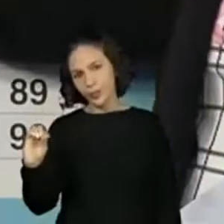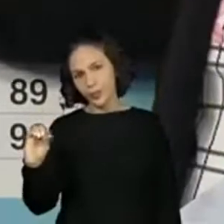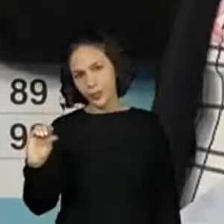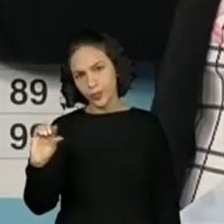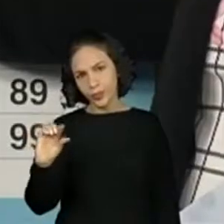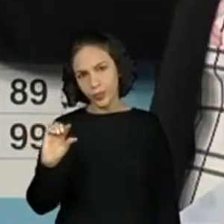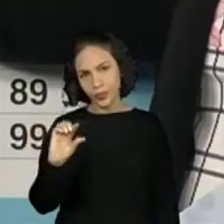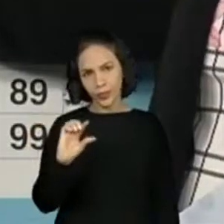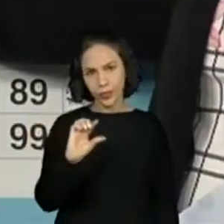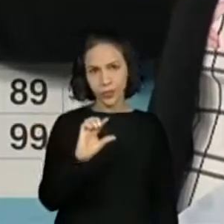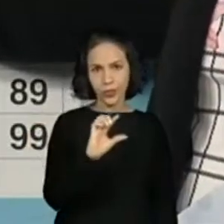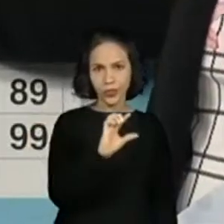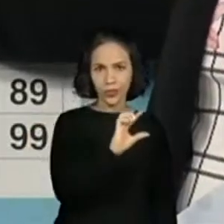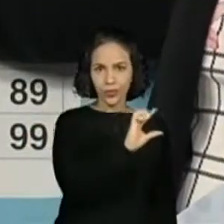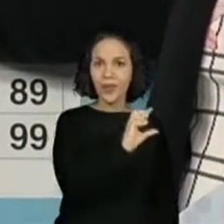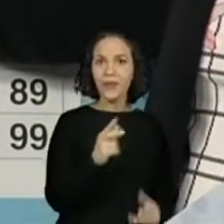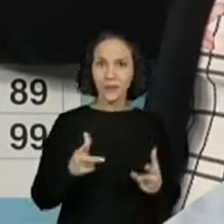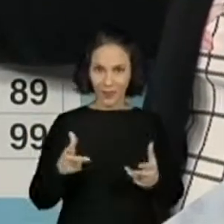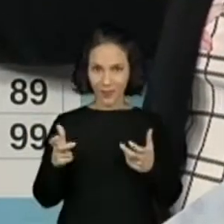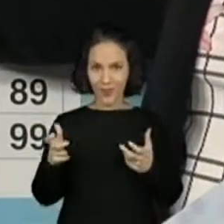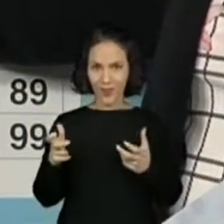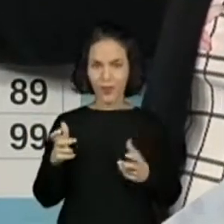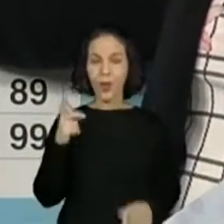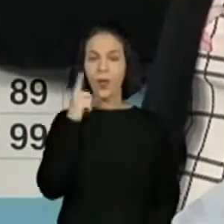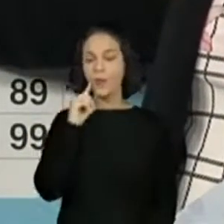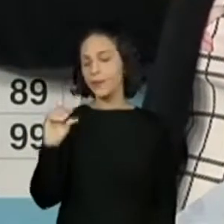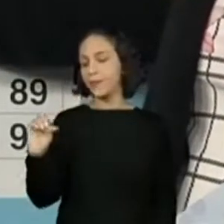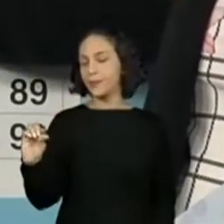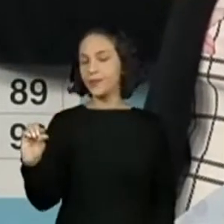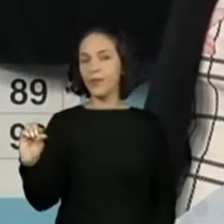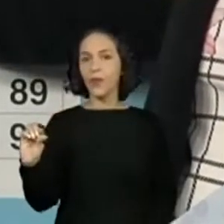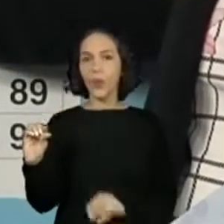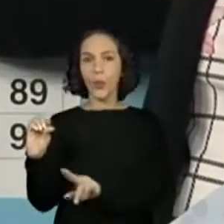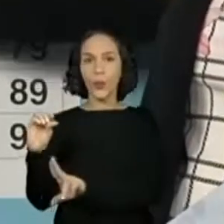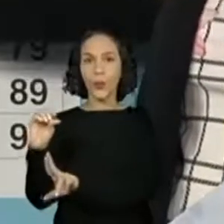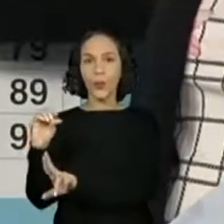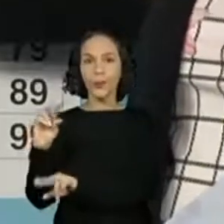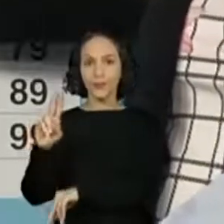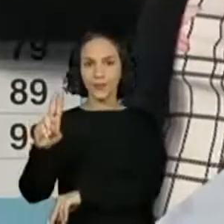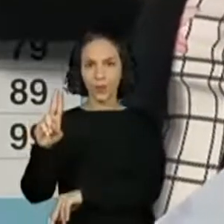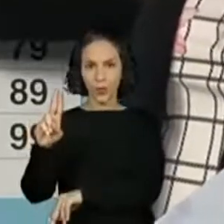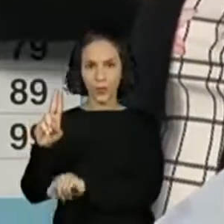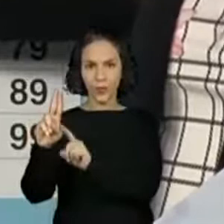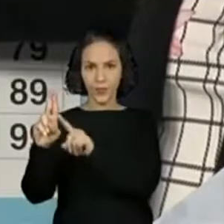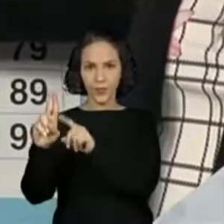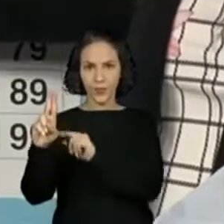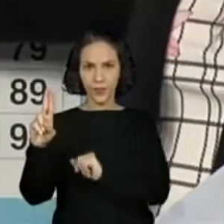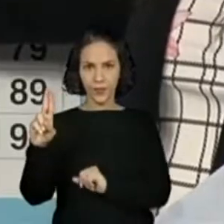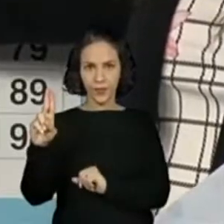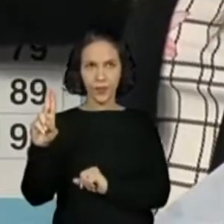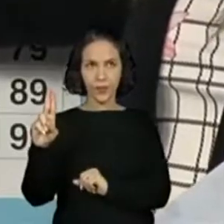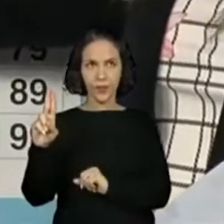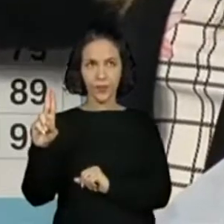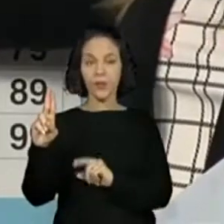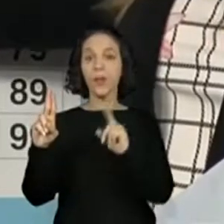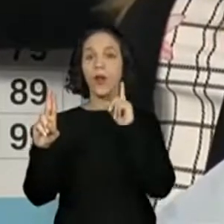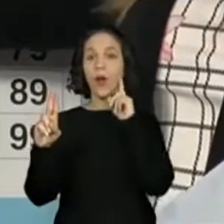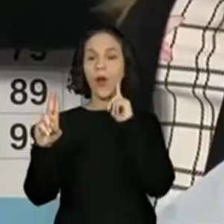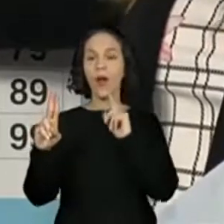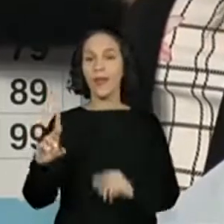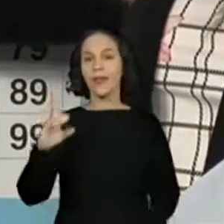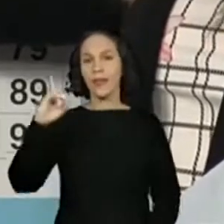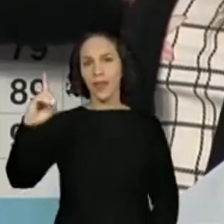Se vocês observarem aqui o número das unidades, Nós continuamos com uma